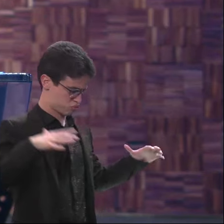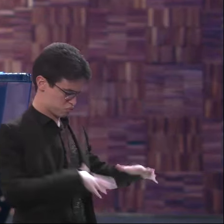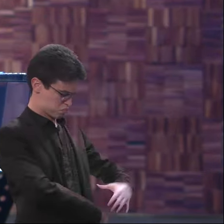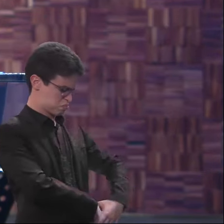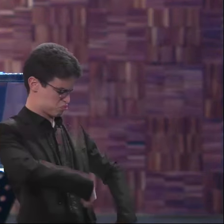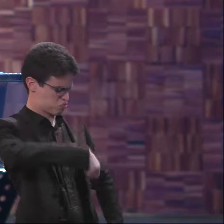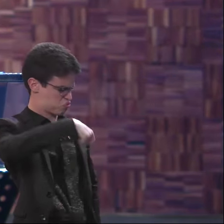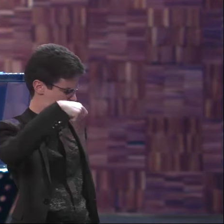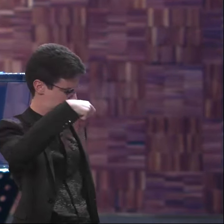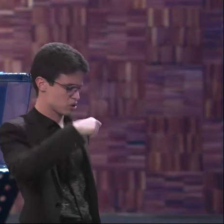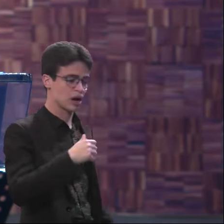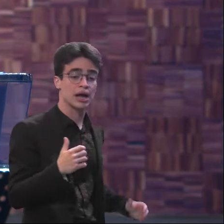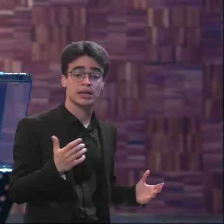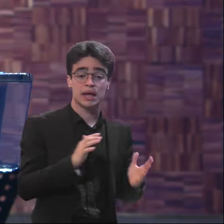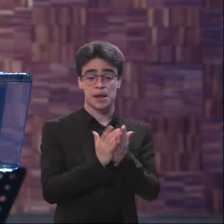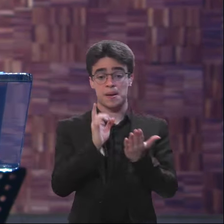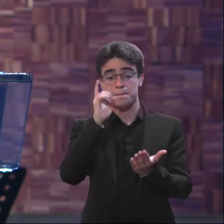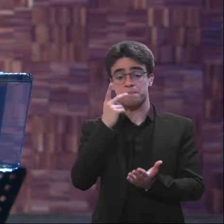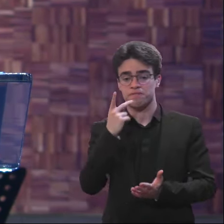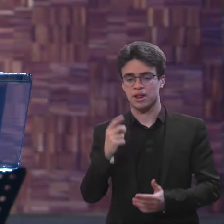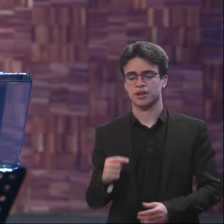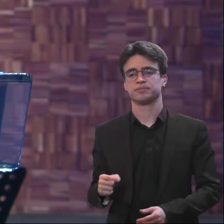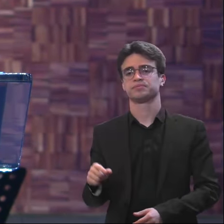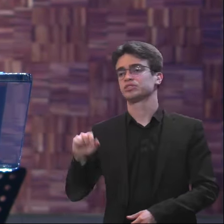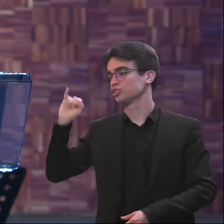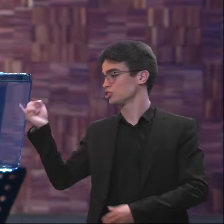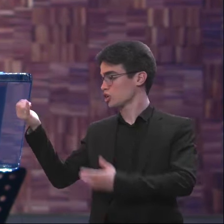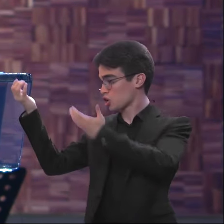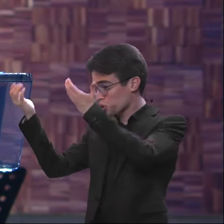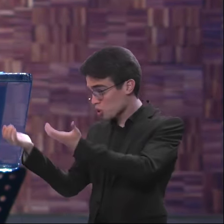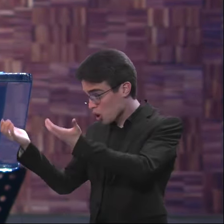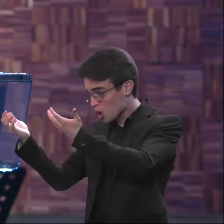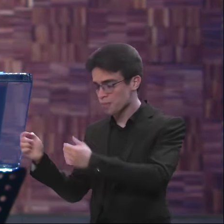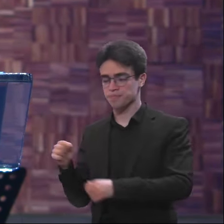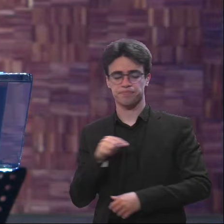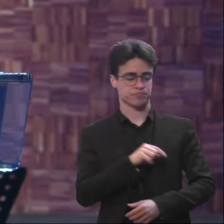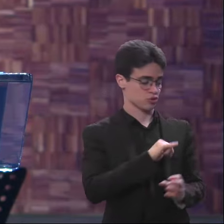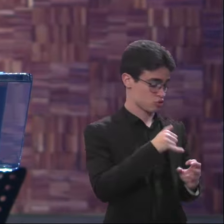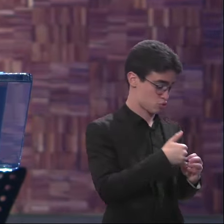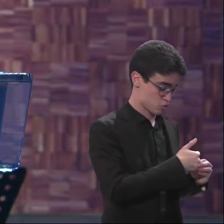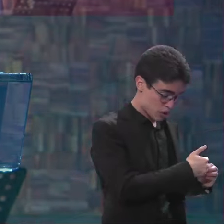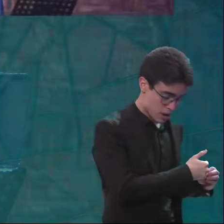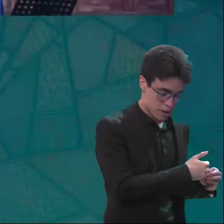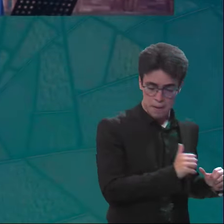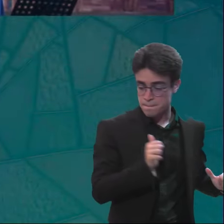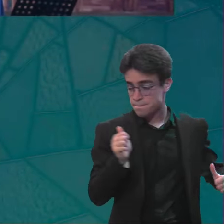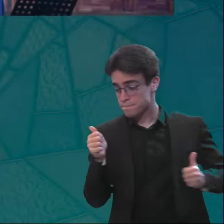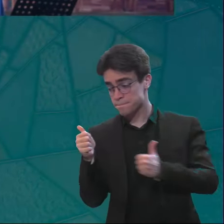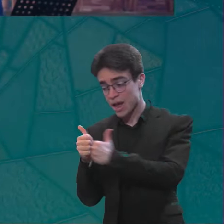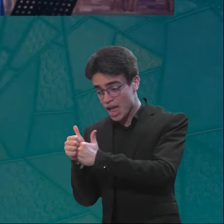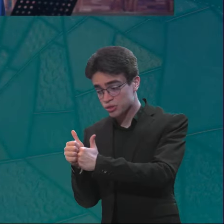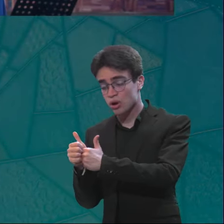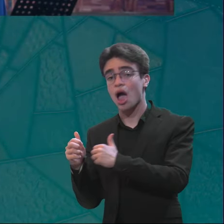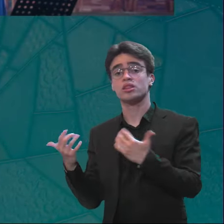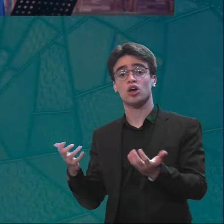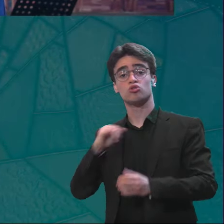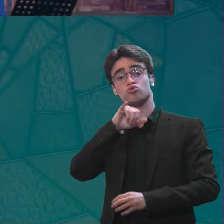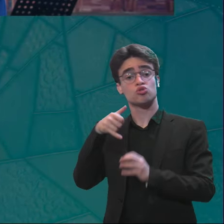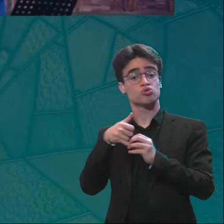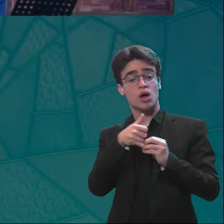13, estando Josué ao pé de Jericó, levantou os olhos e olhou.